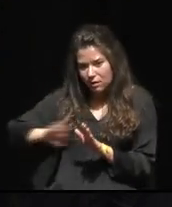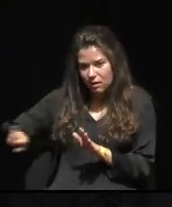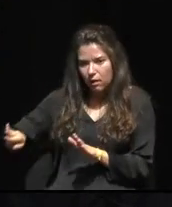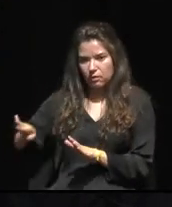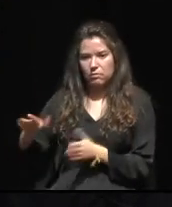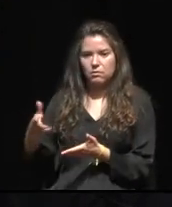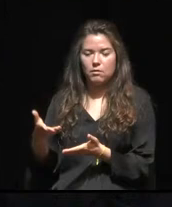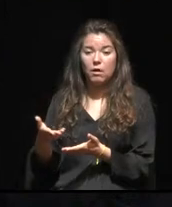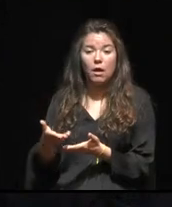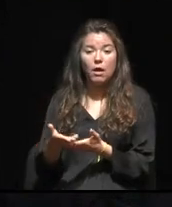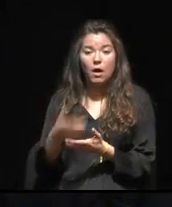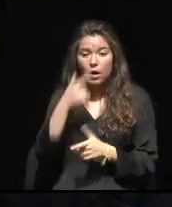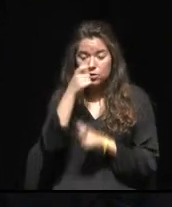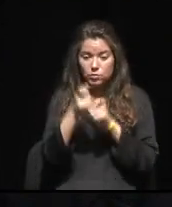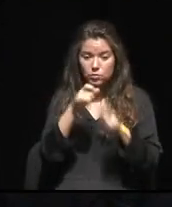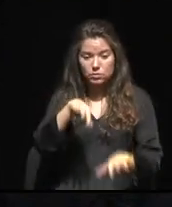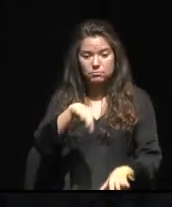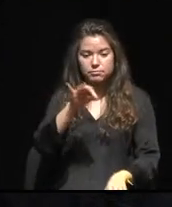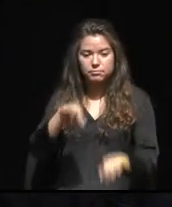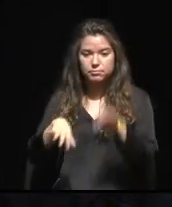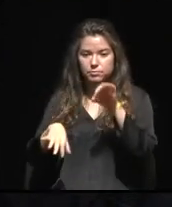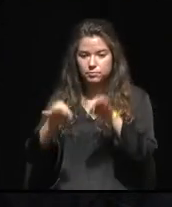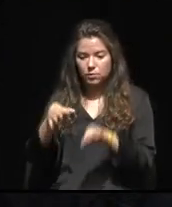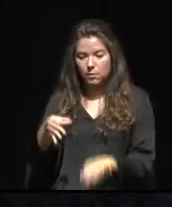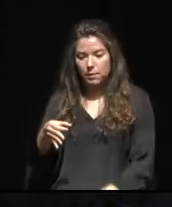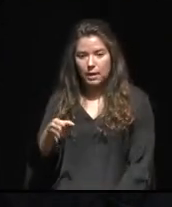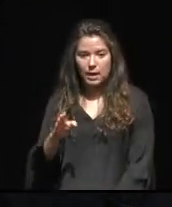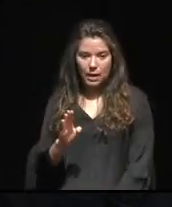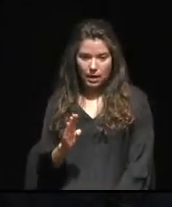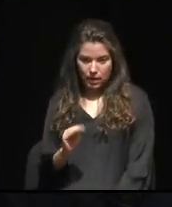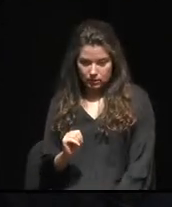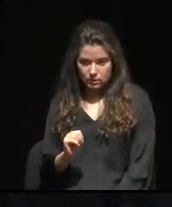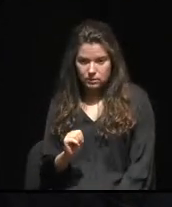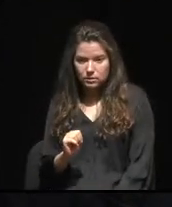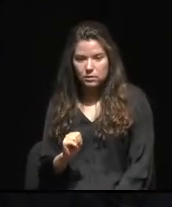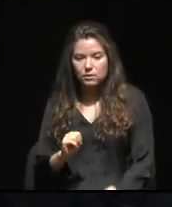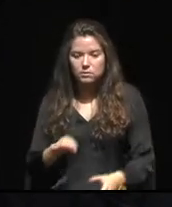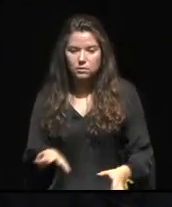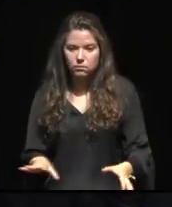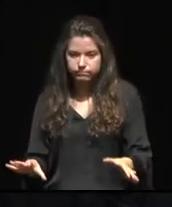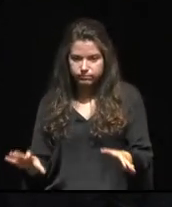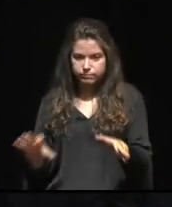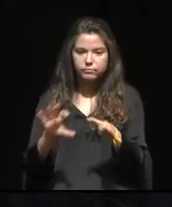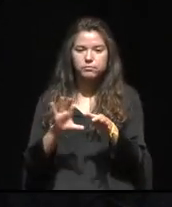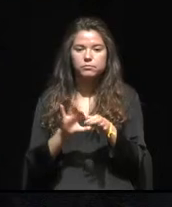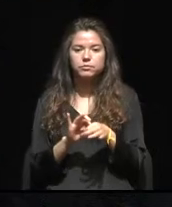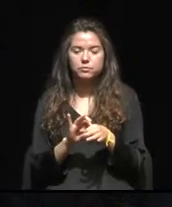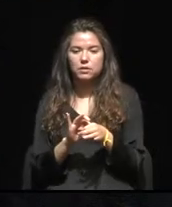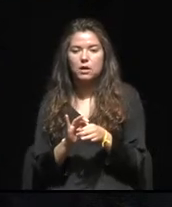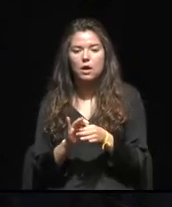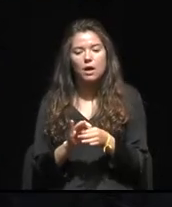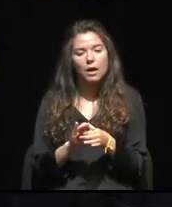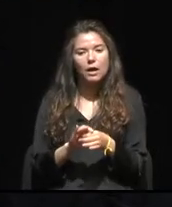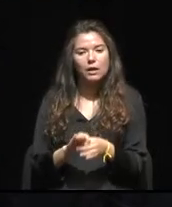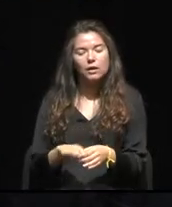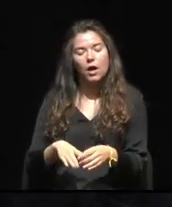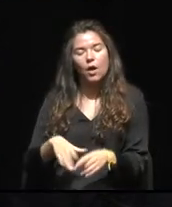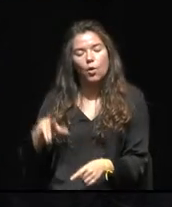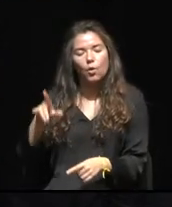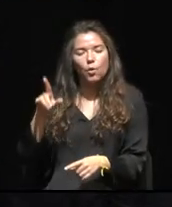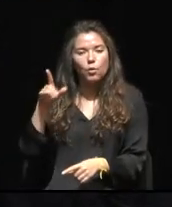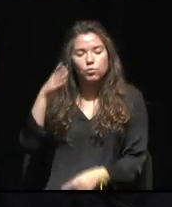portuguesa os eleitos e as eleitas pelo partido socialista associam aos votos alusivos ao Dia